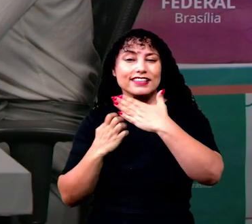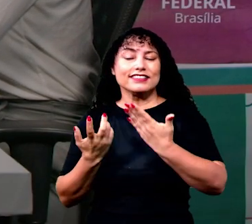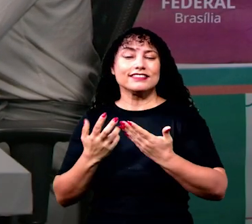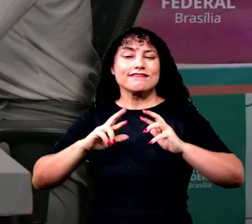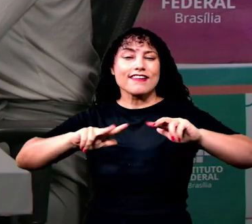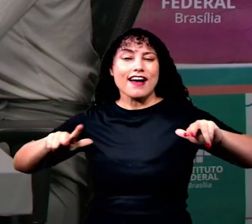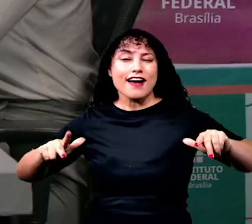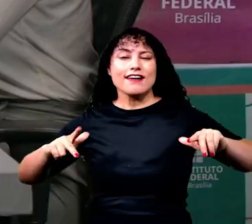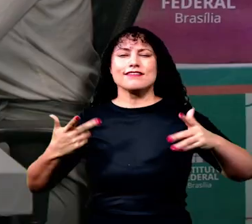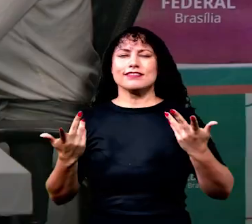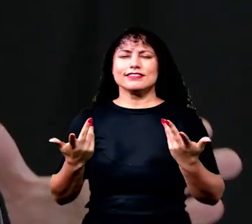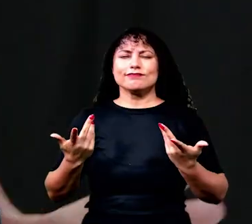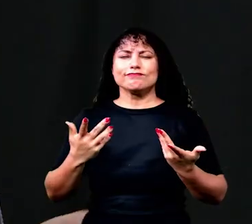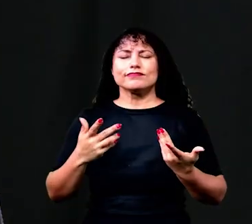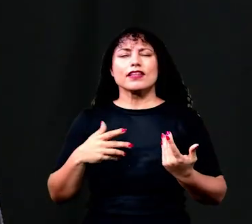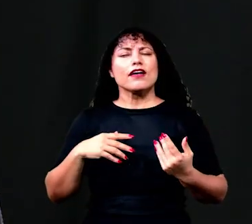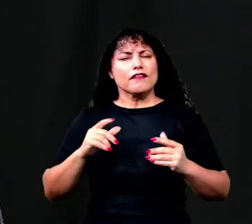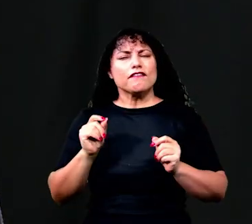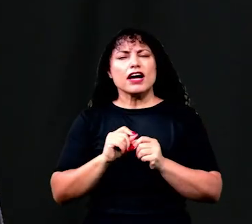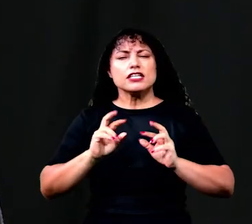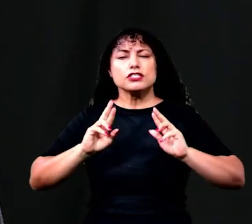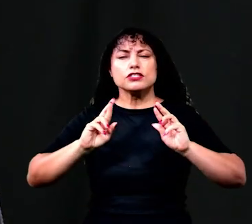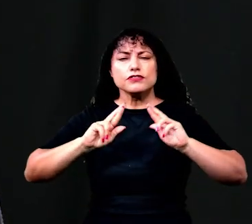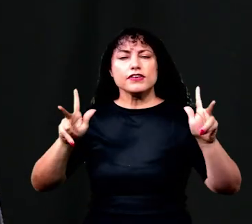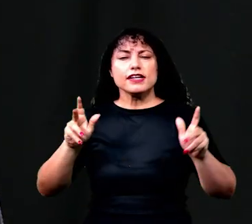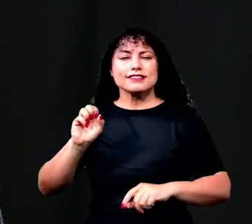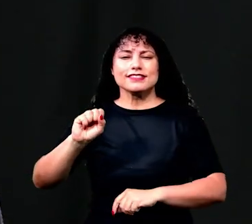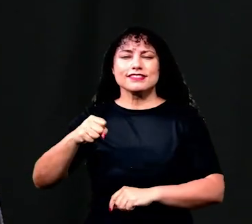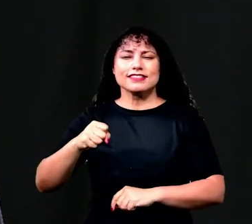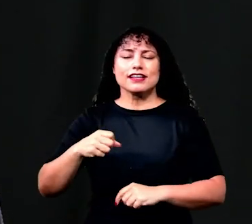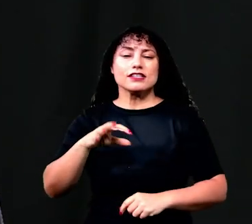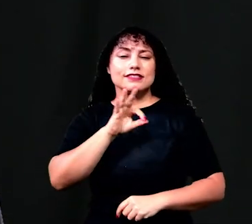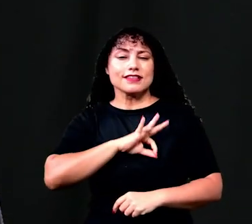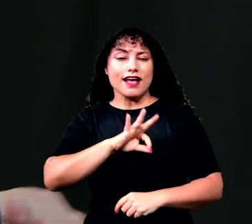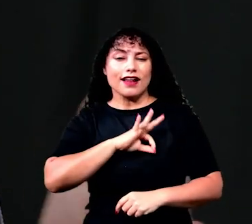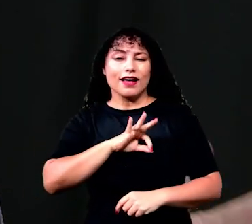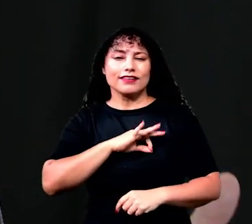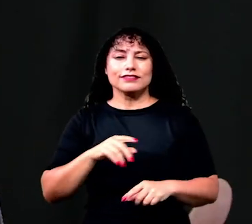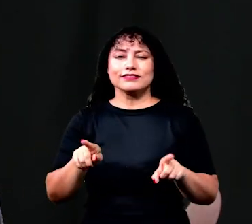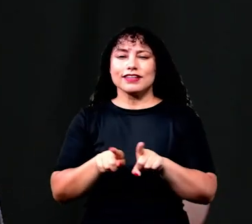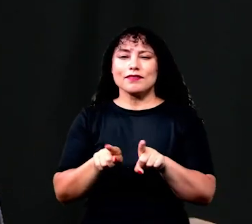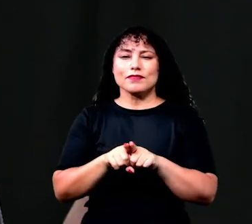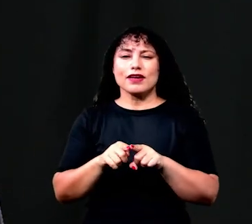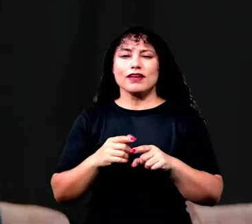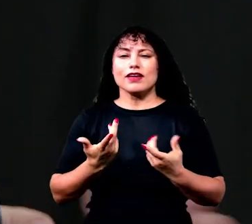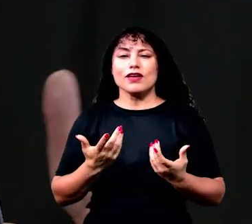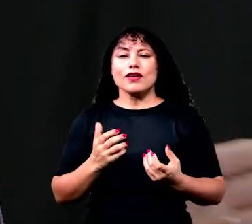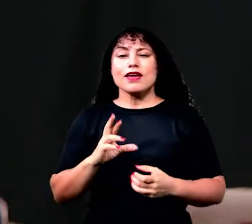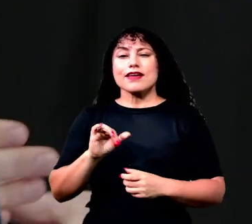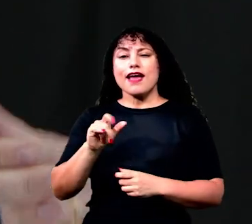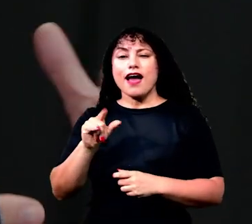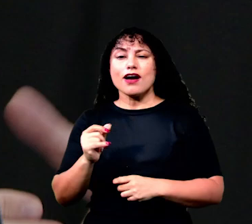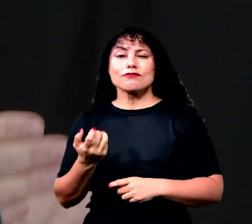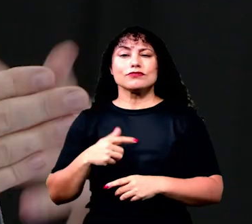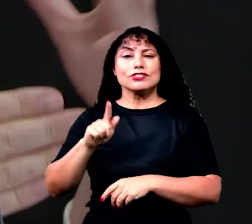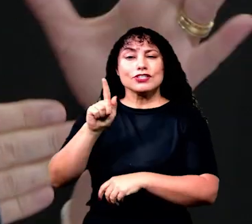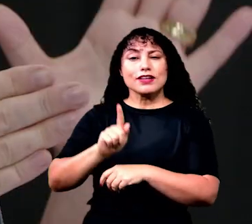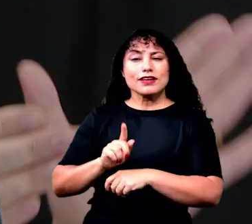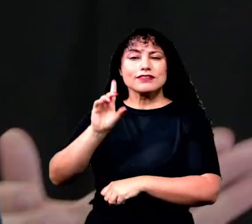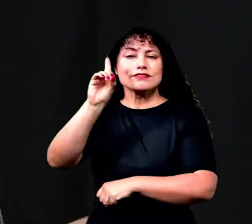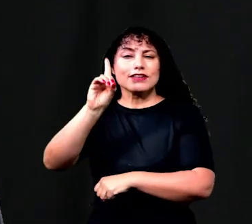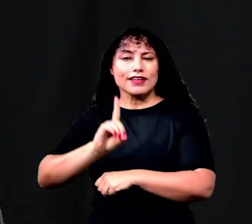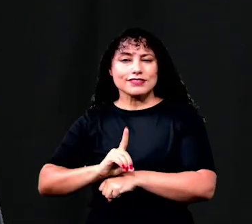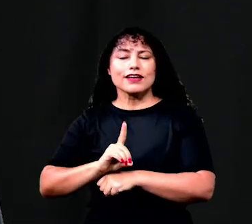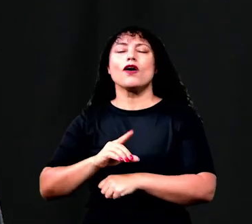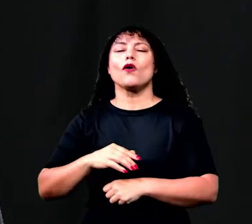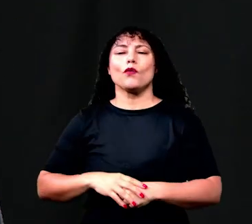empresas, né, multinacionais, enfim. Então faz toda a diferença sim. Salarial inclusive, né, cargos de gestão, de